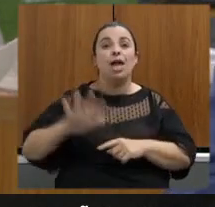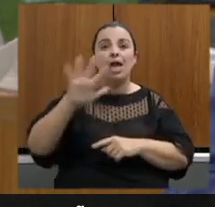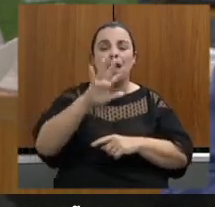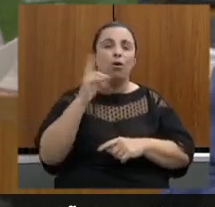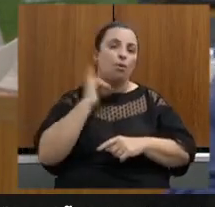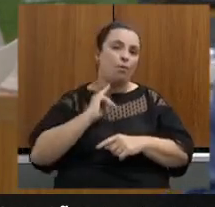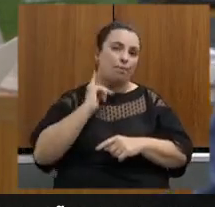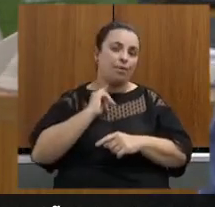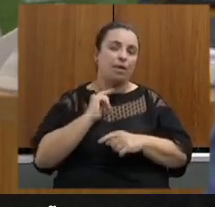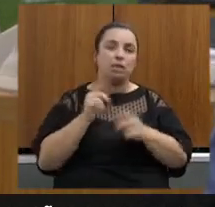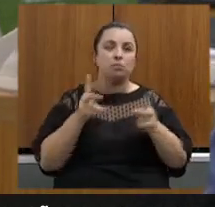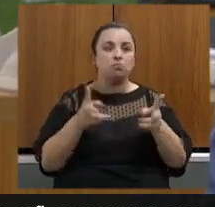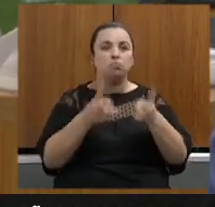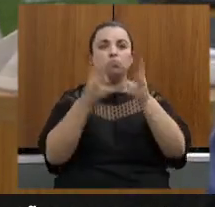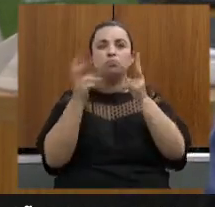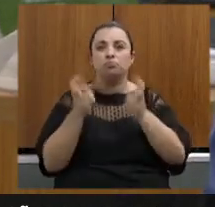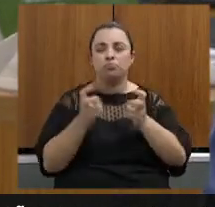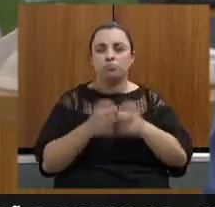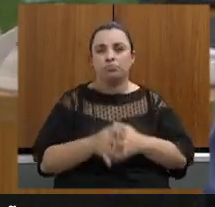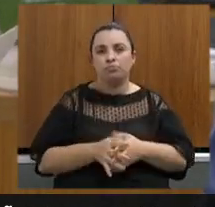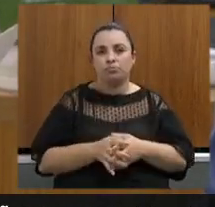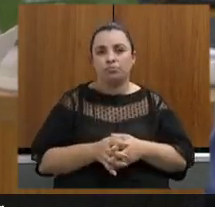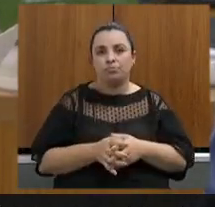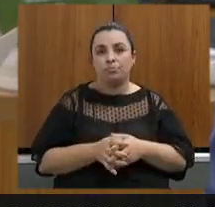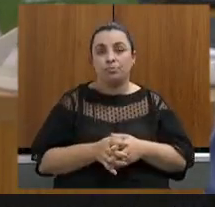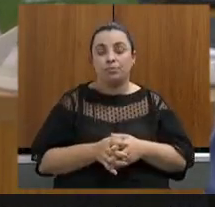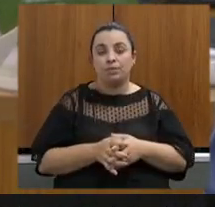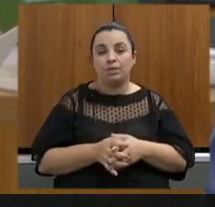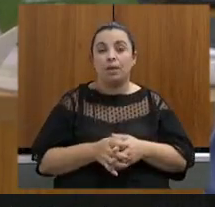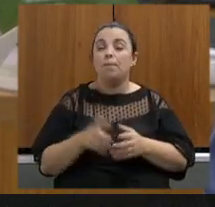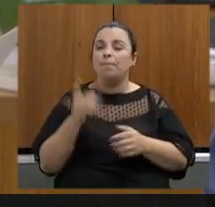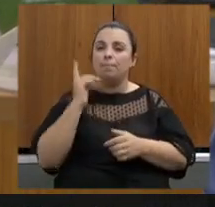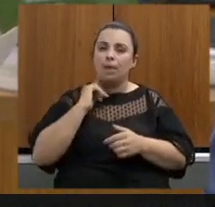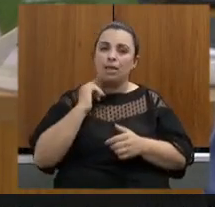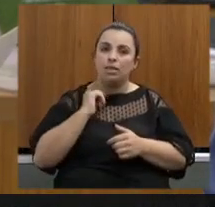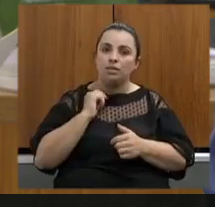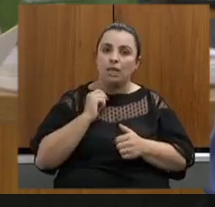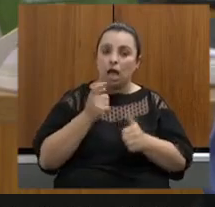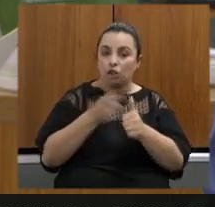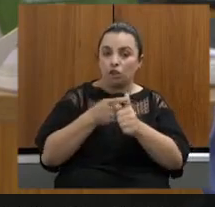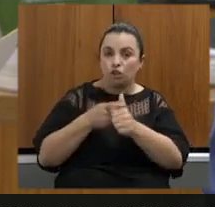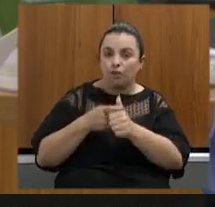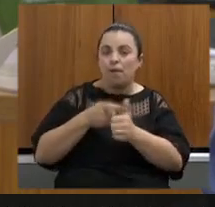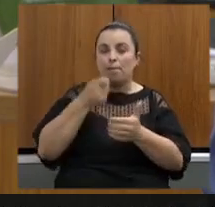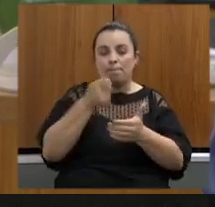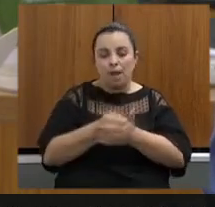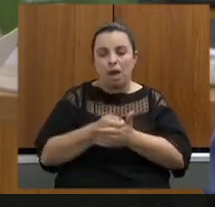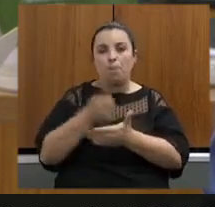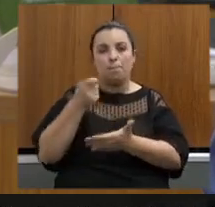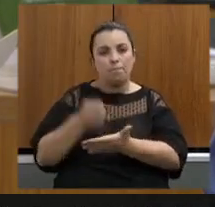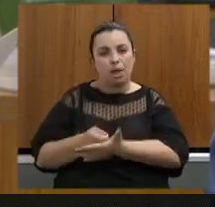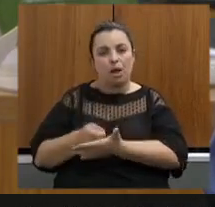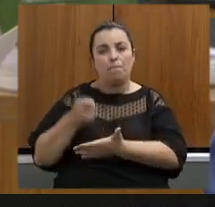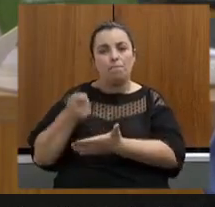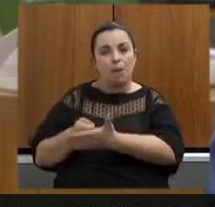estado mesmo pagando as dívidas mesmo assim inclusive